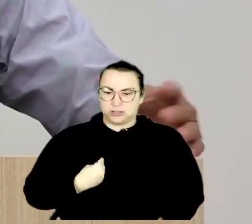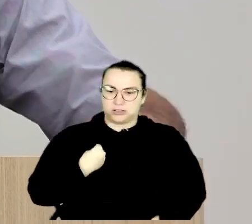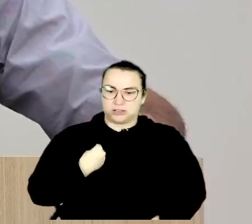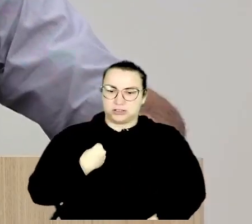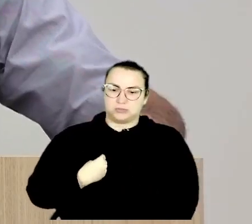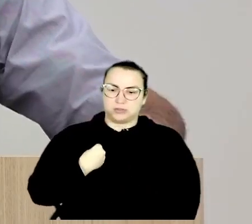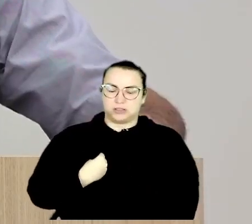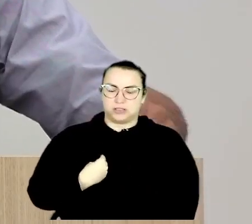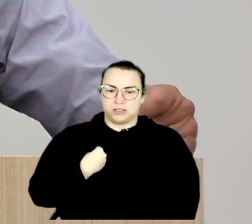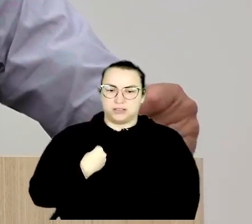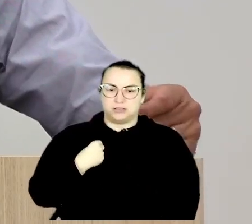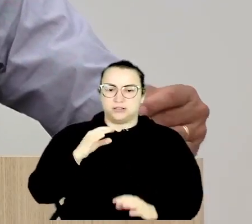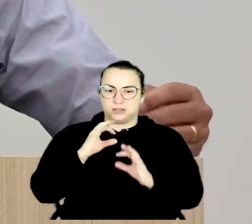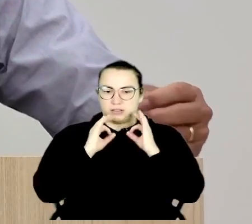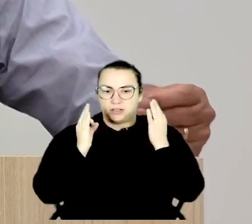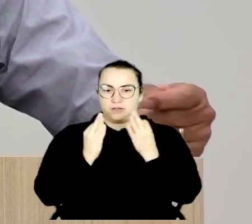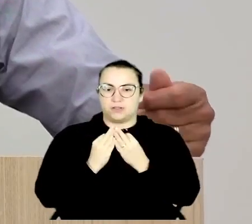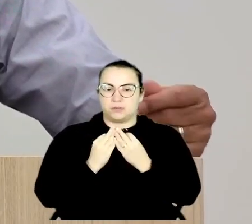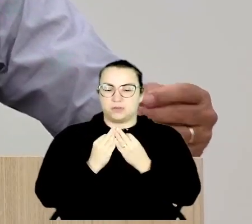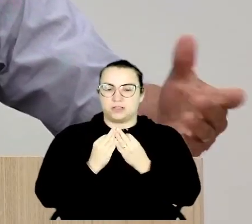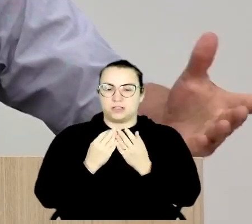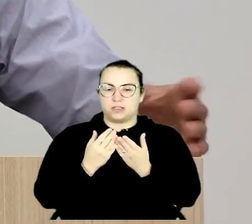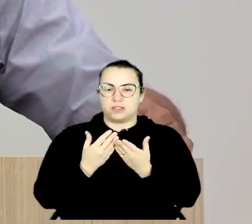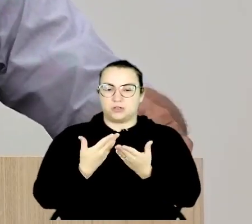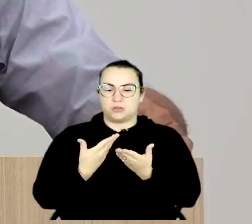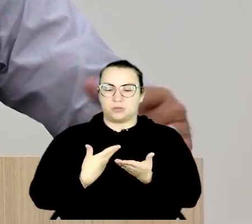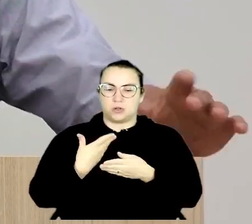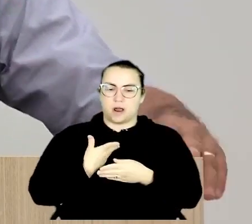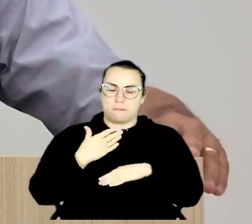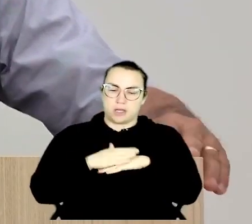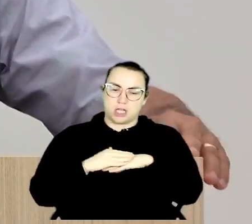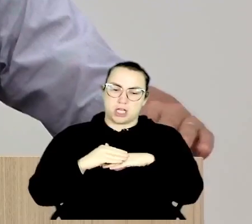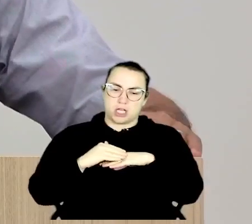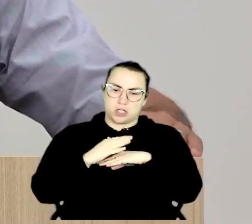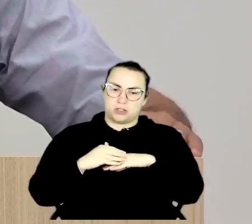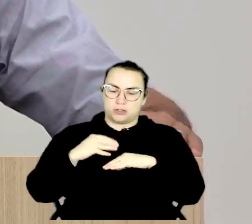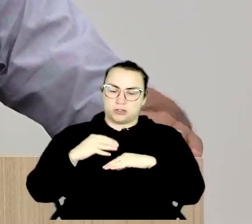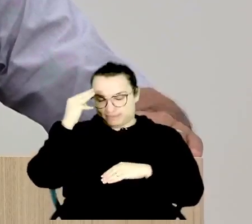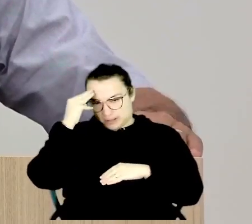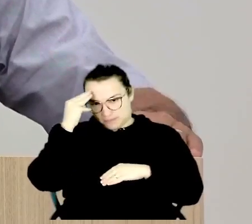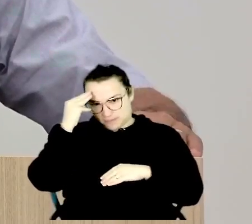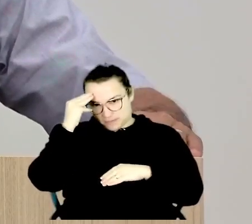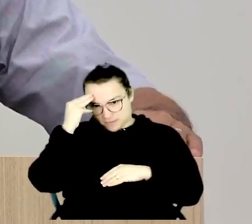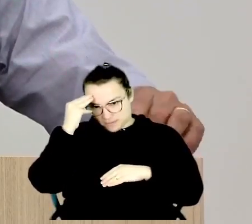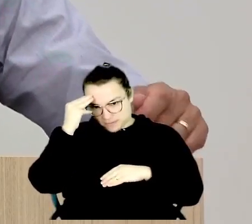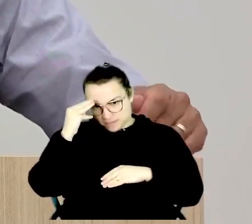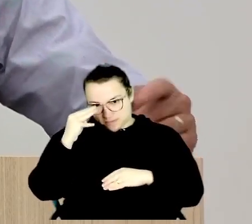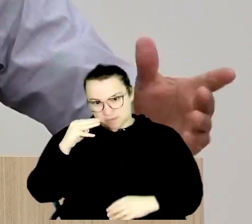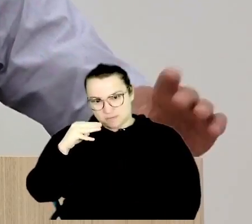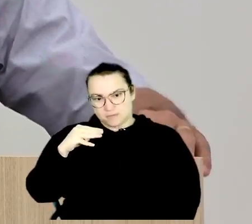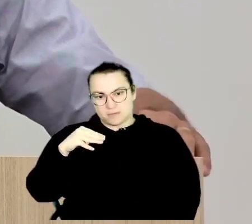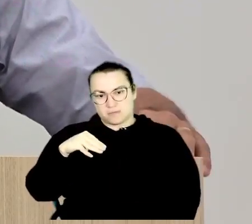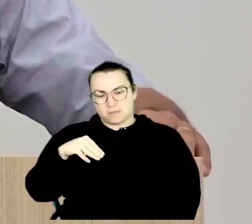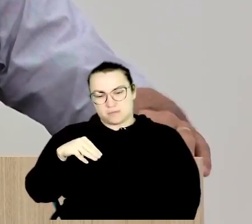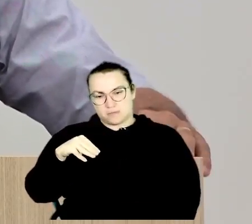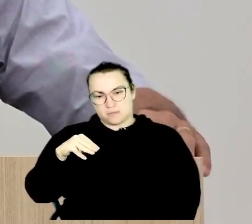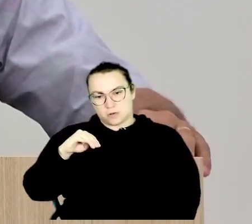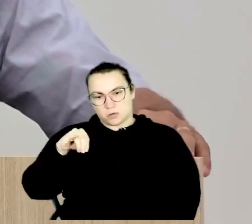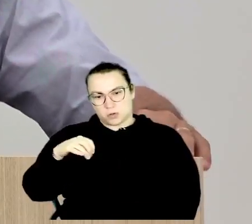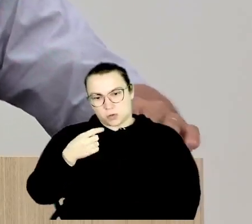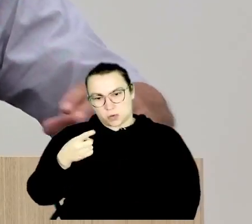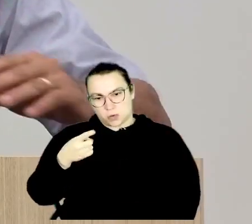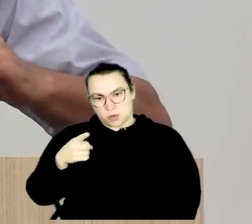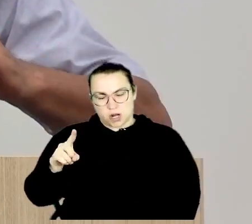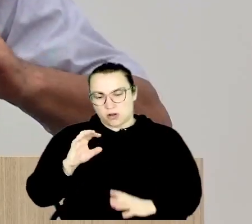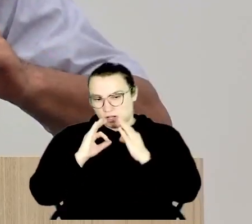da família do meu querido amigo em memória, Verne Waldorf. Obrigado, João. Obrigado aos familiares aí.